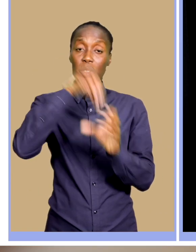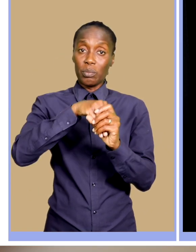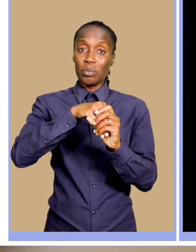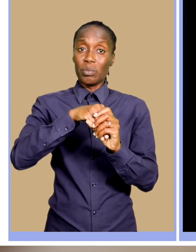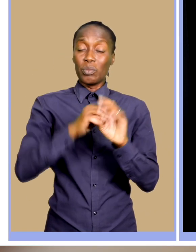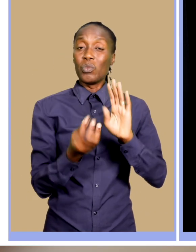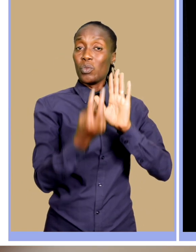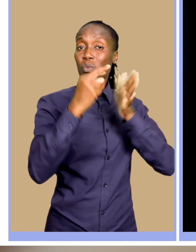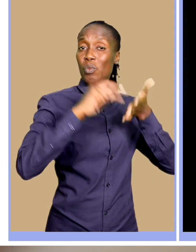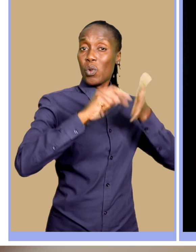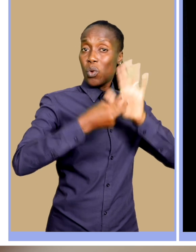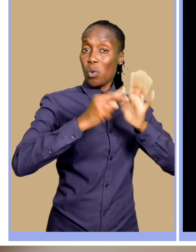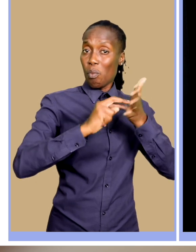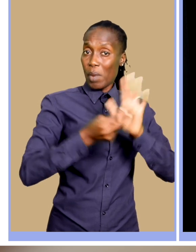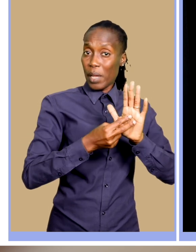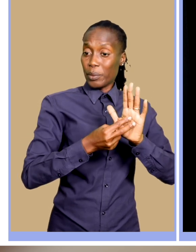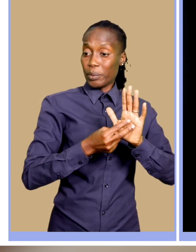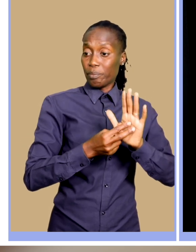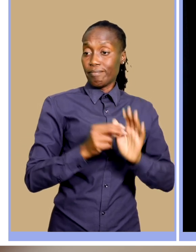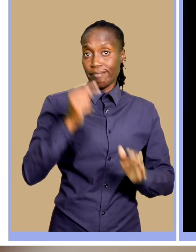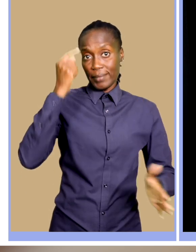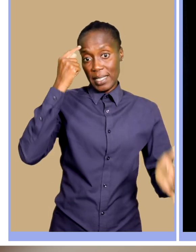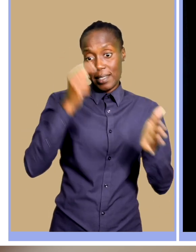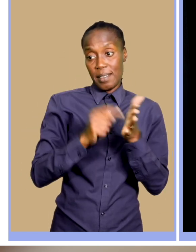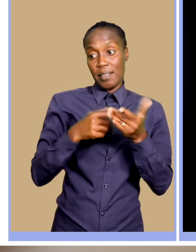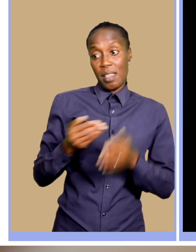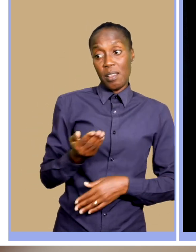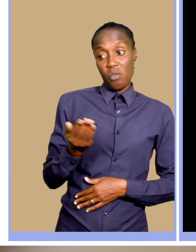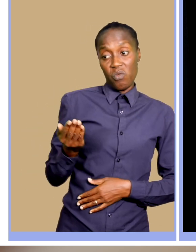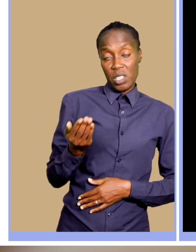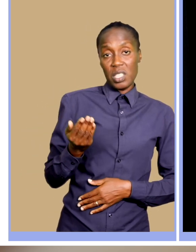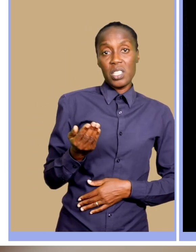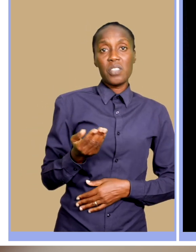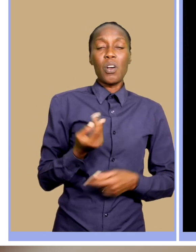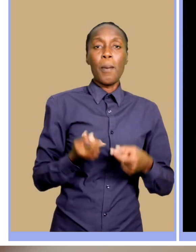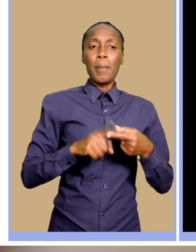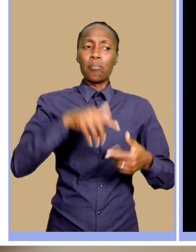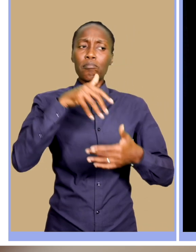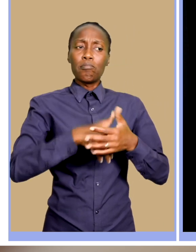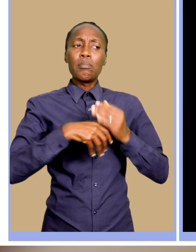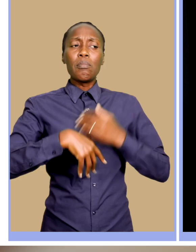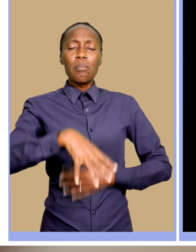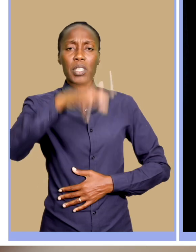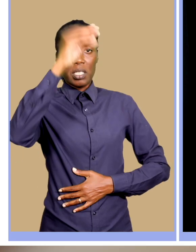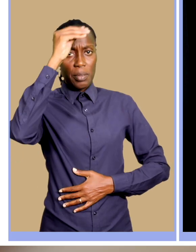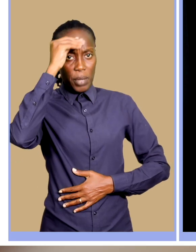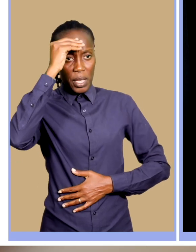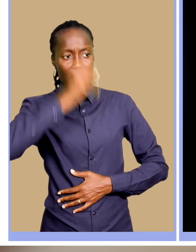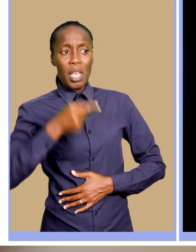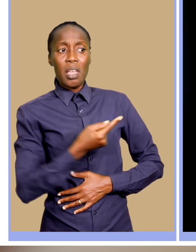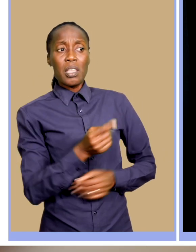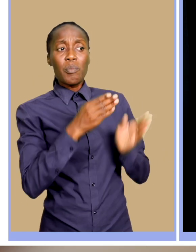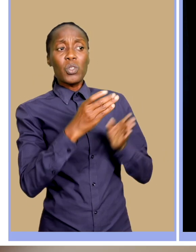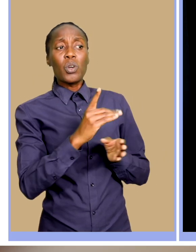aí vamos saber o que é que são as necessidades que essas pessoas conhecem ou querem que